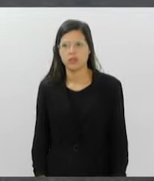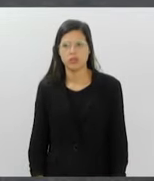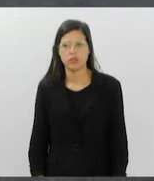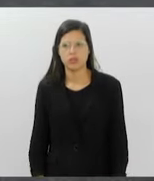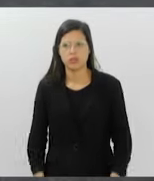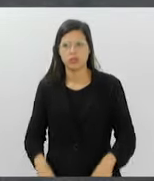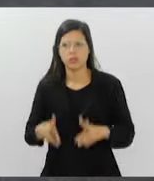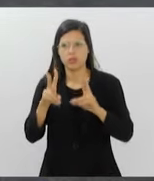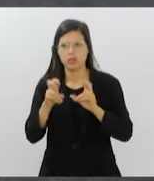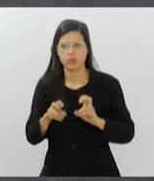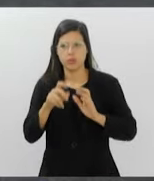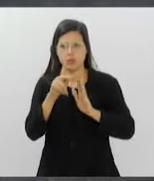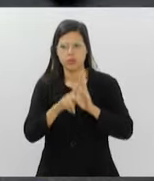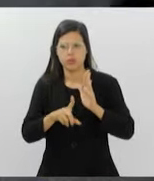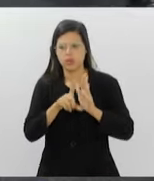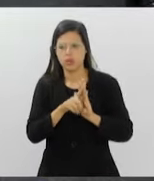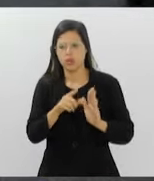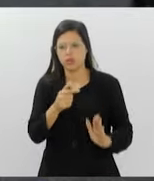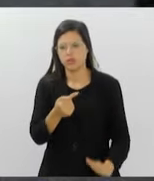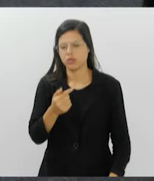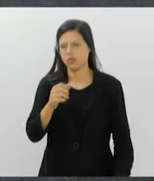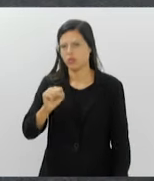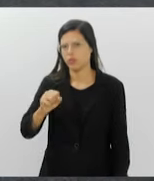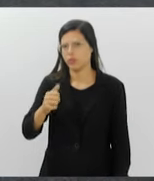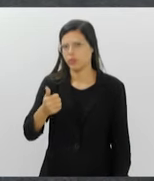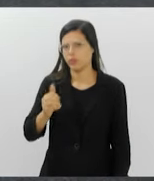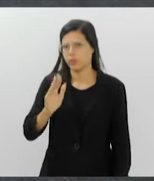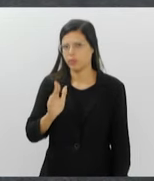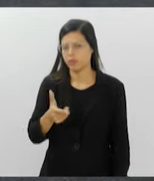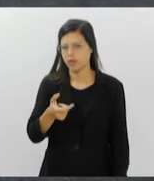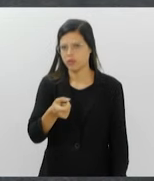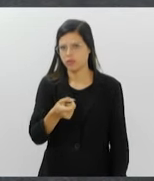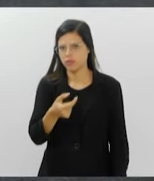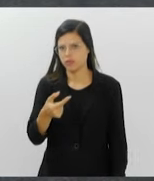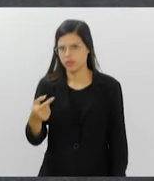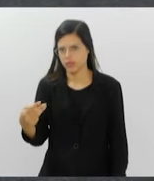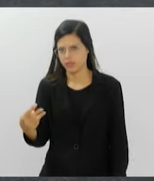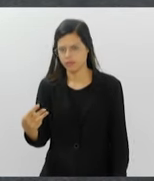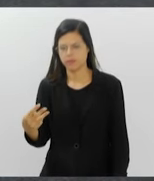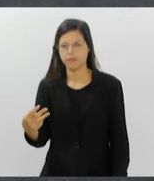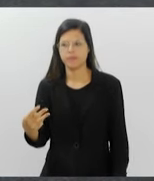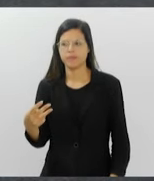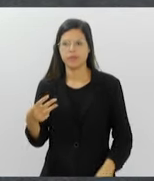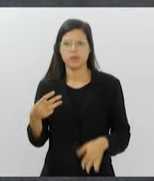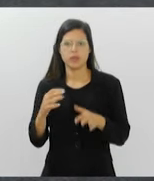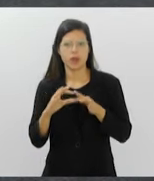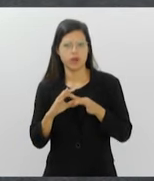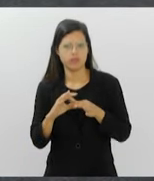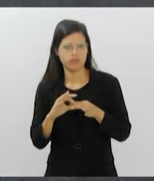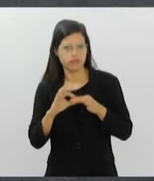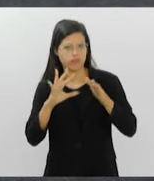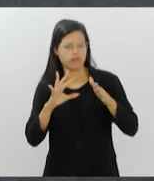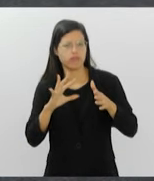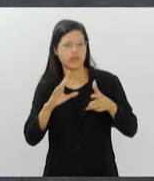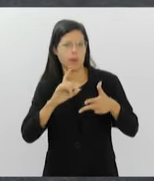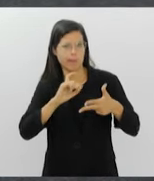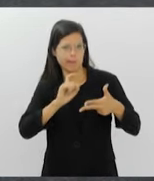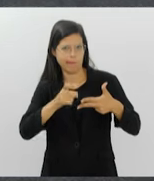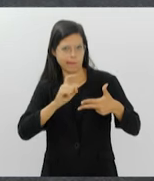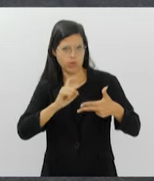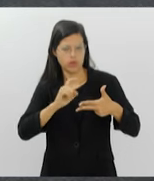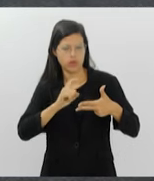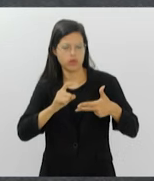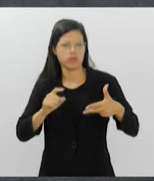Sobre o projeto de lei 781 de 2023, que autoriza o Poder Executivo a